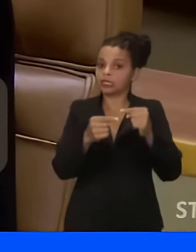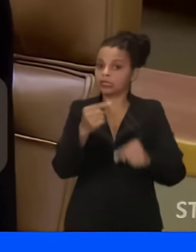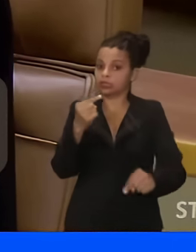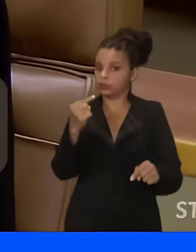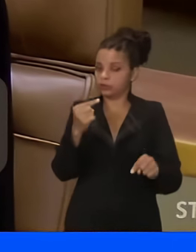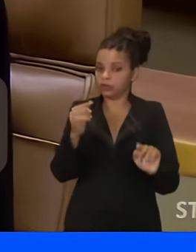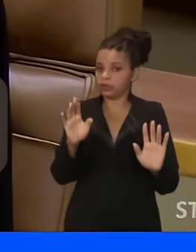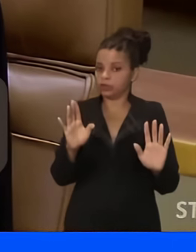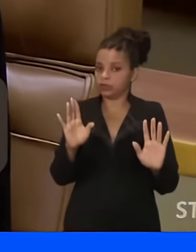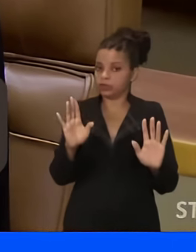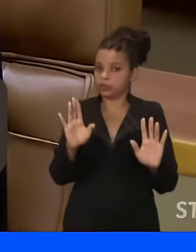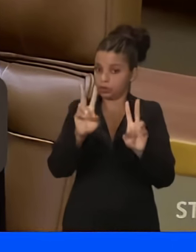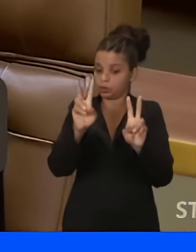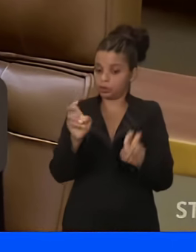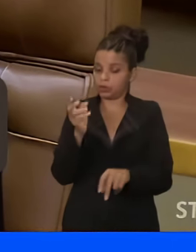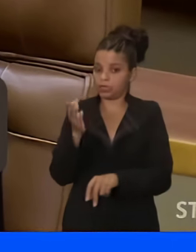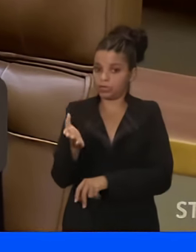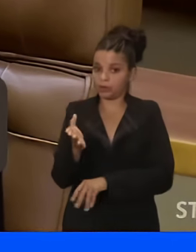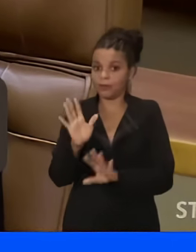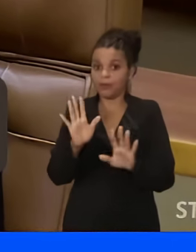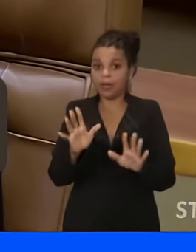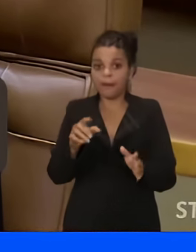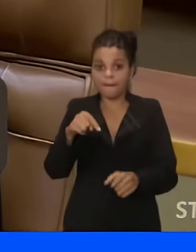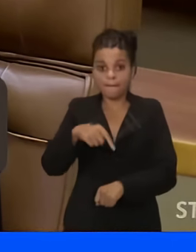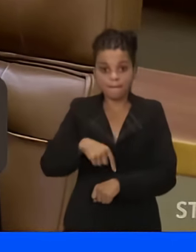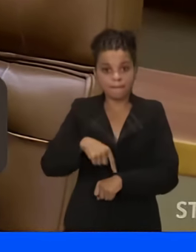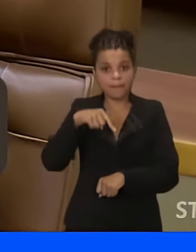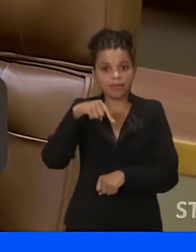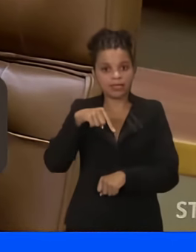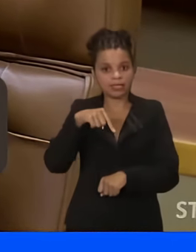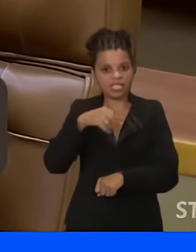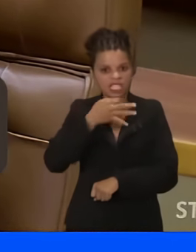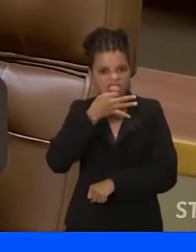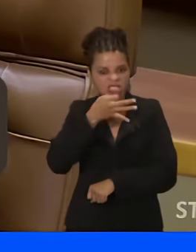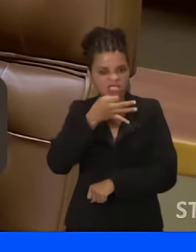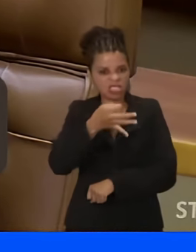a crítica passa a ficar